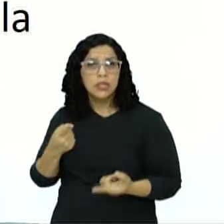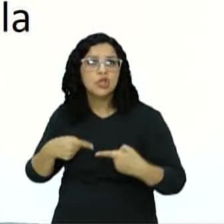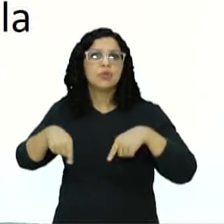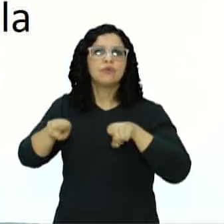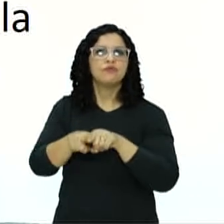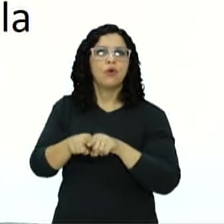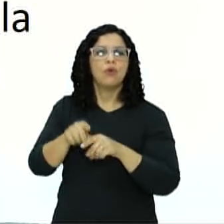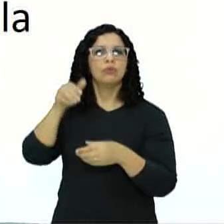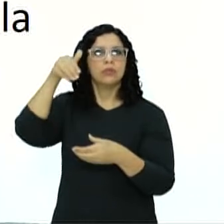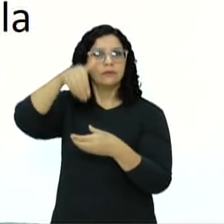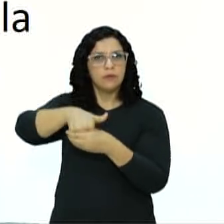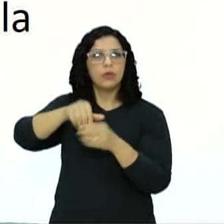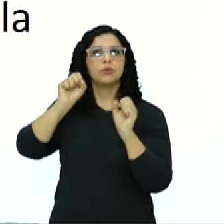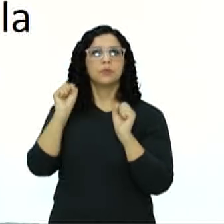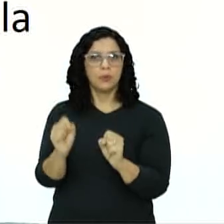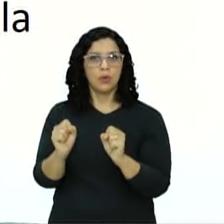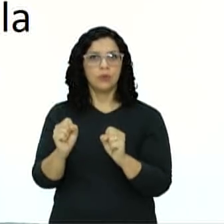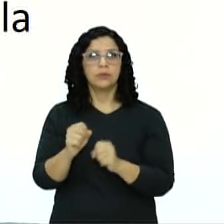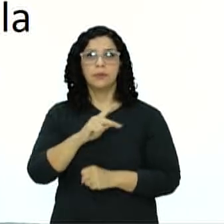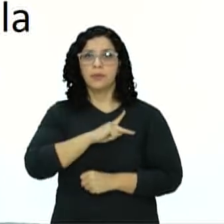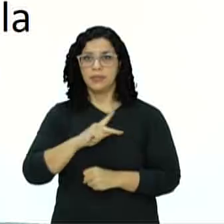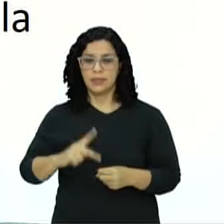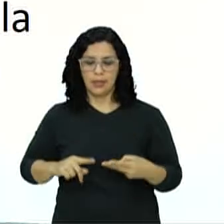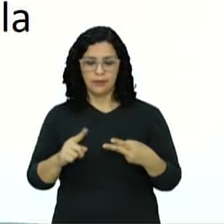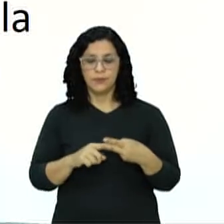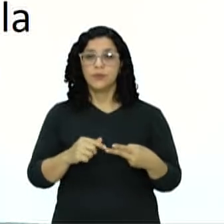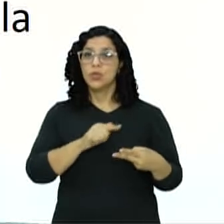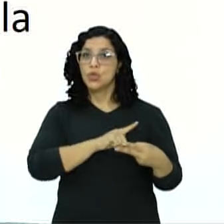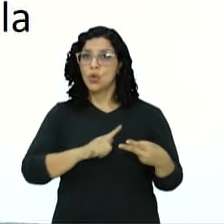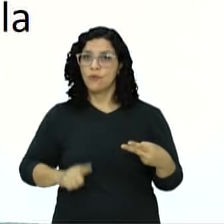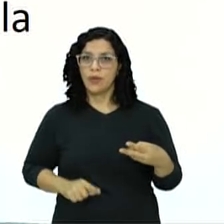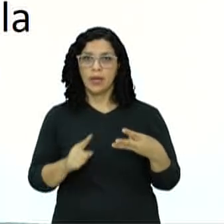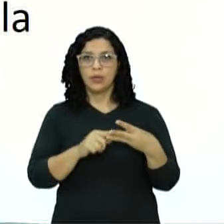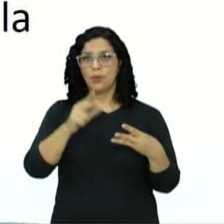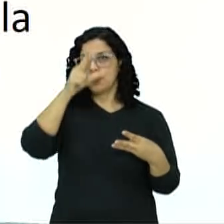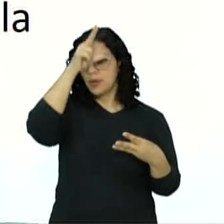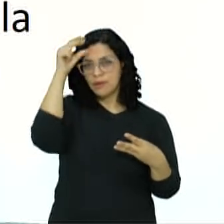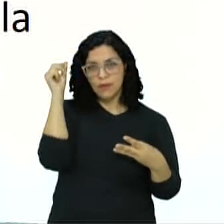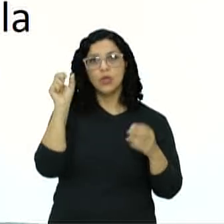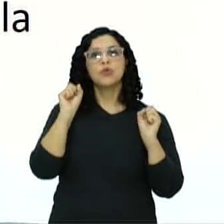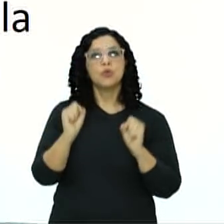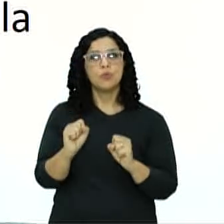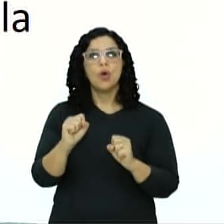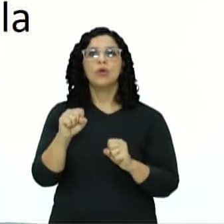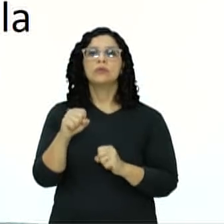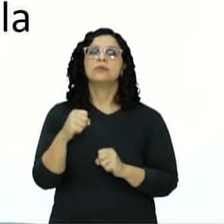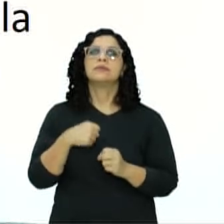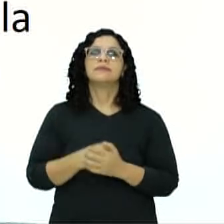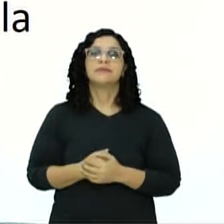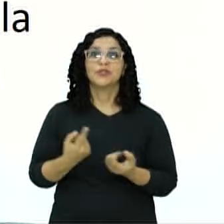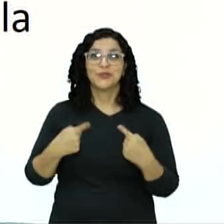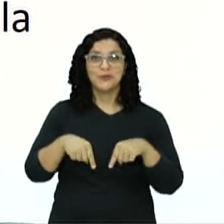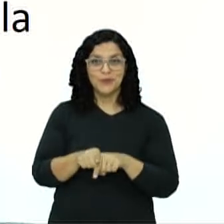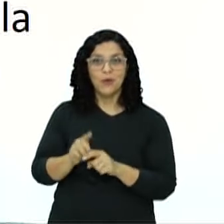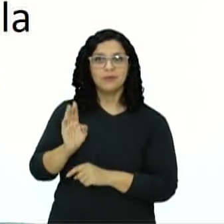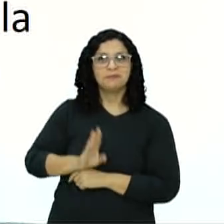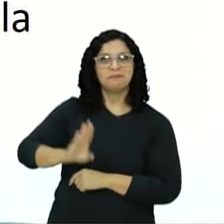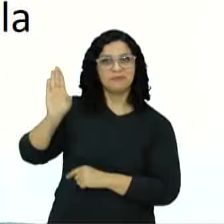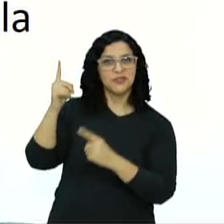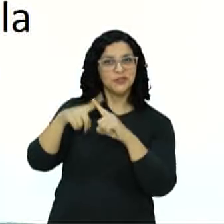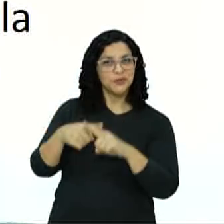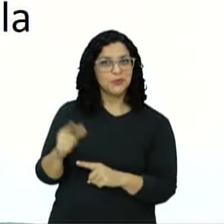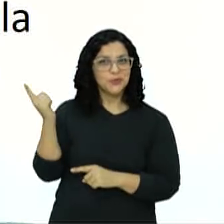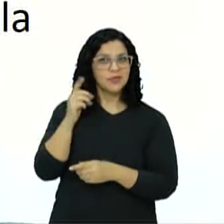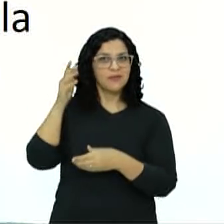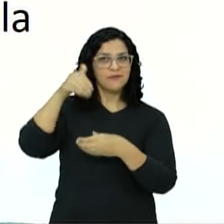reeleição para cargos executivos. Presidente, governador, prefeito. Foi autorizado. E com isso,